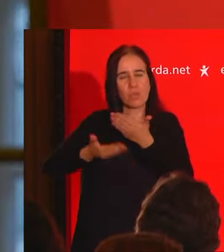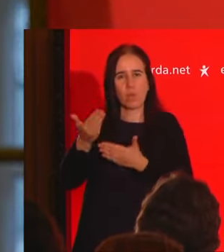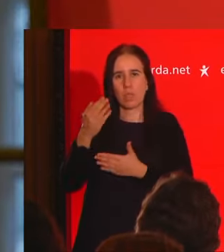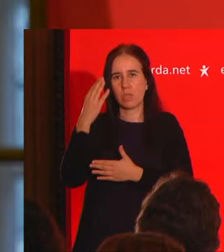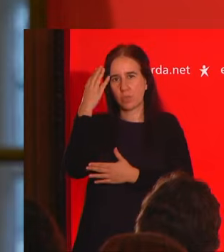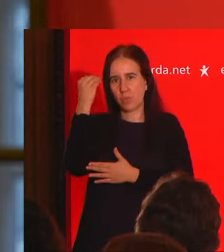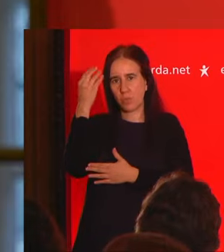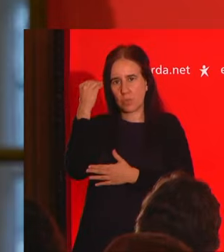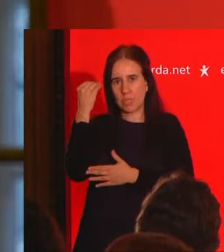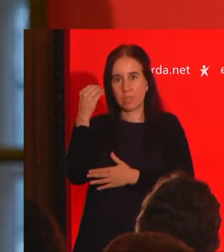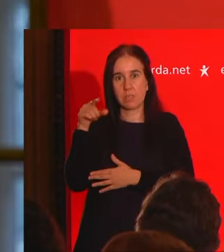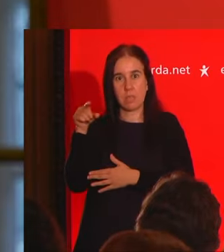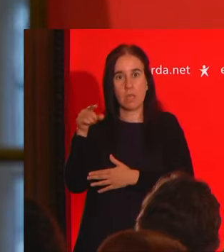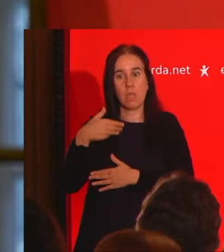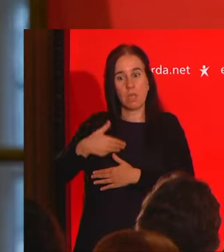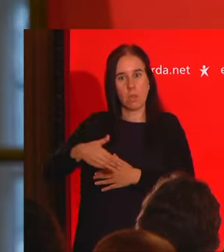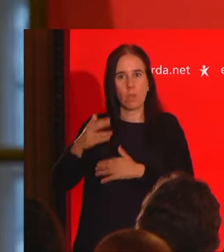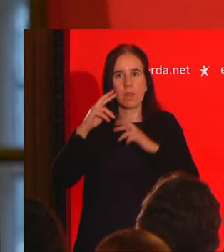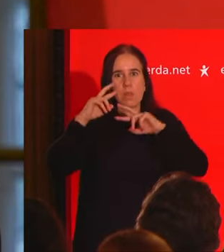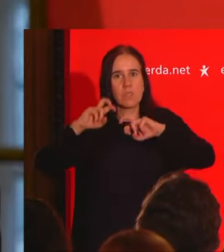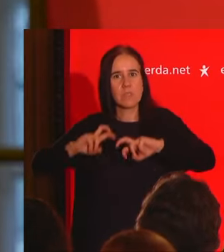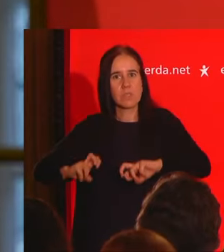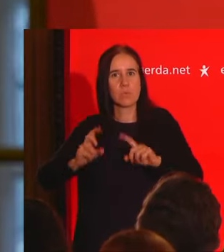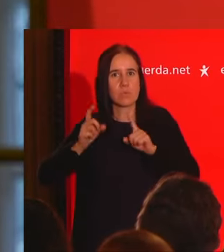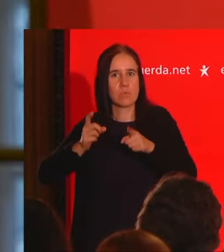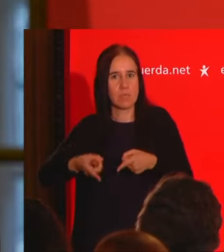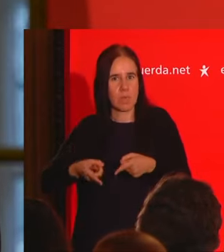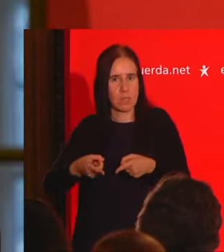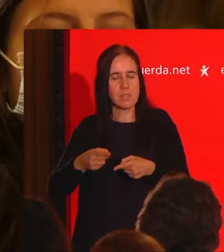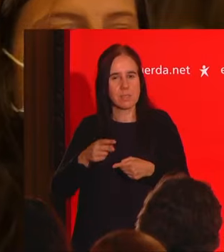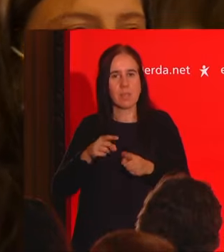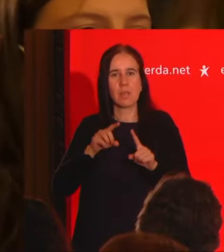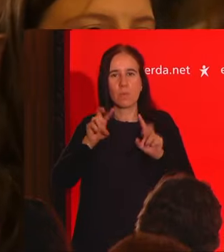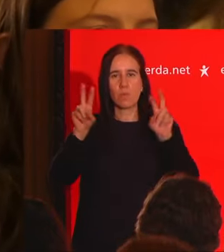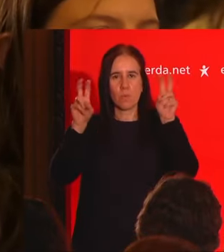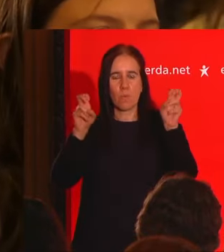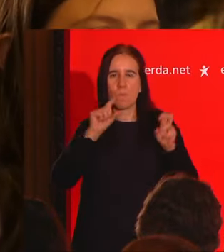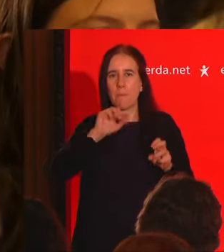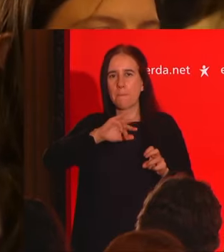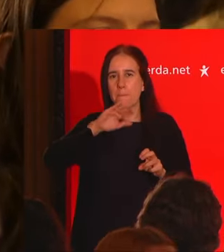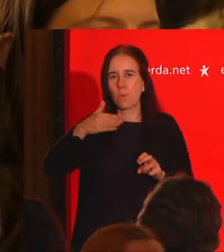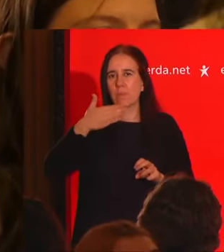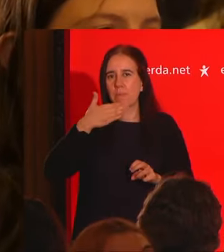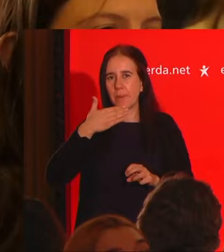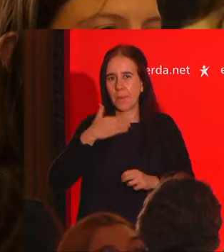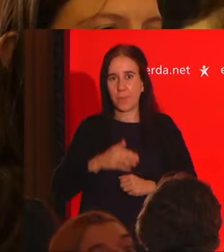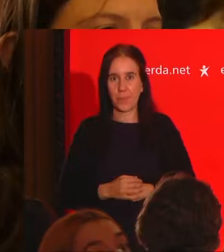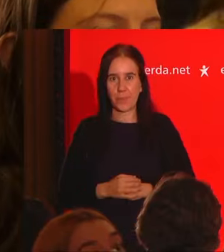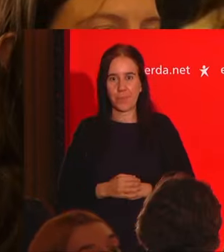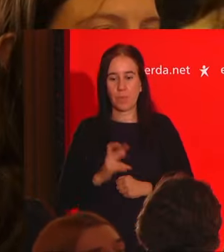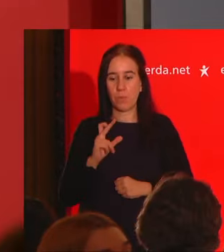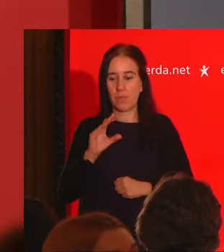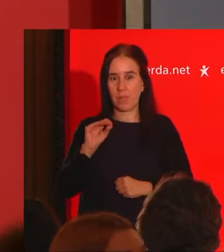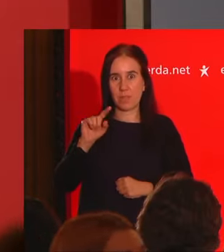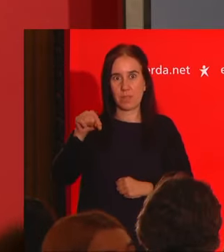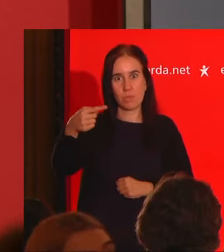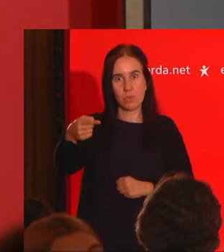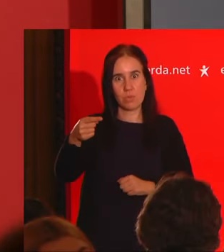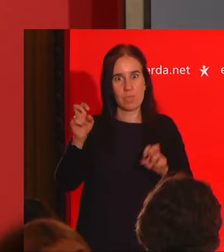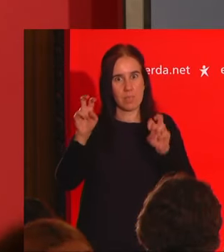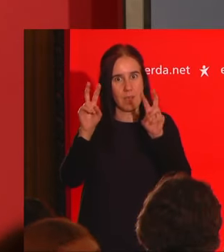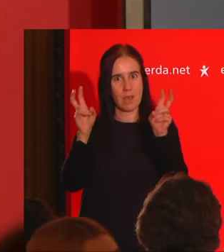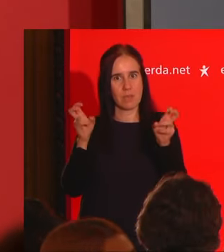Suíça e quando começava a investigação ao Monte Branco. Uma década depois, este